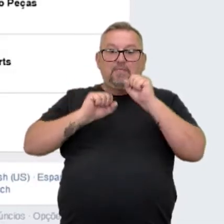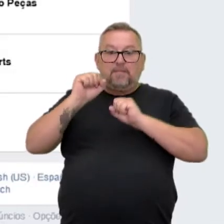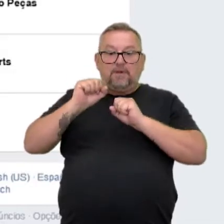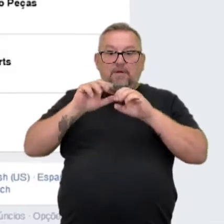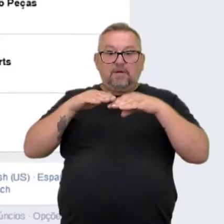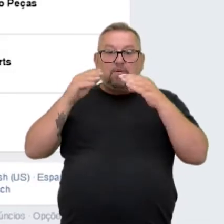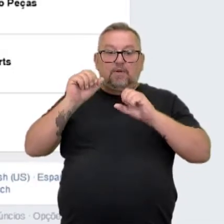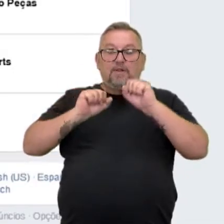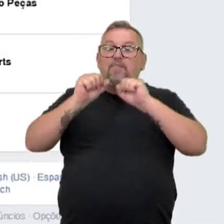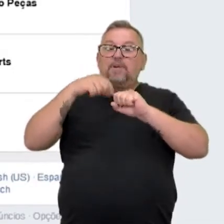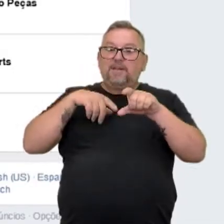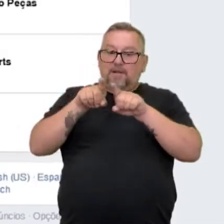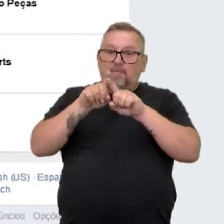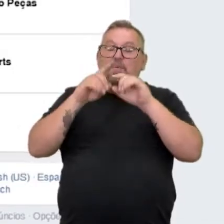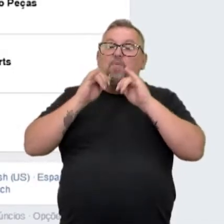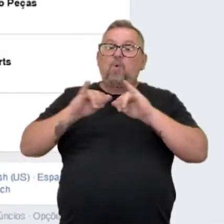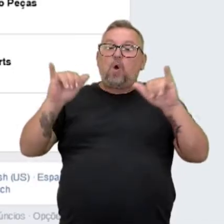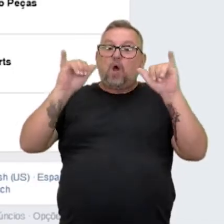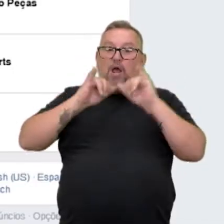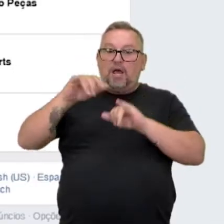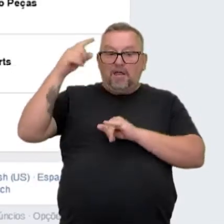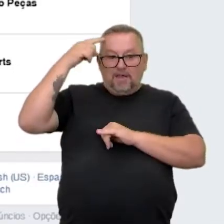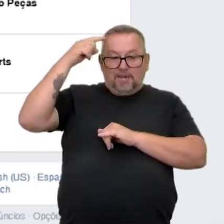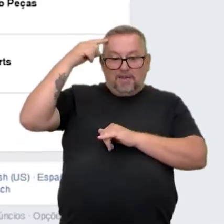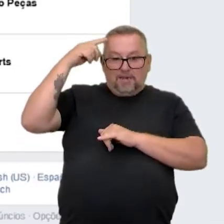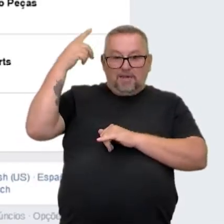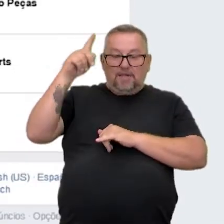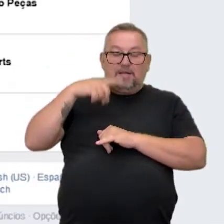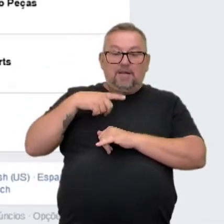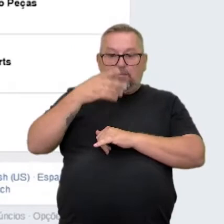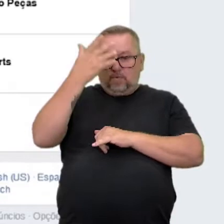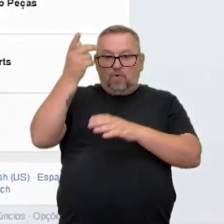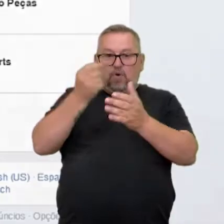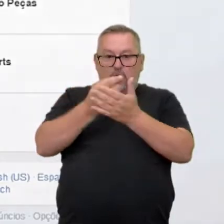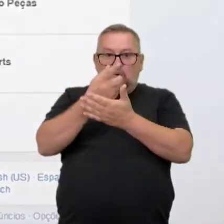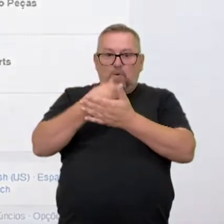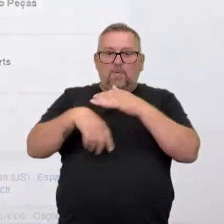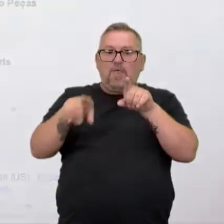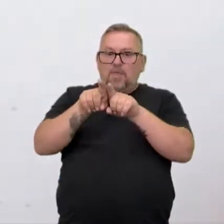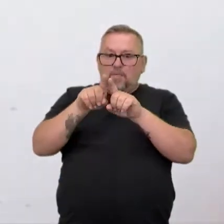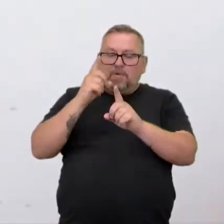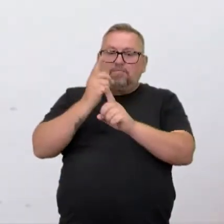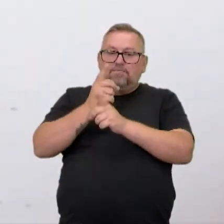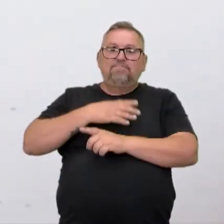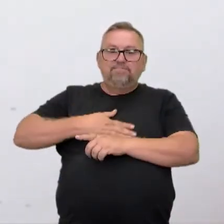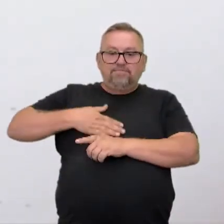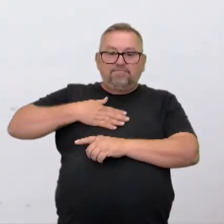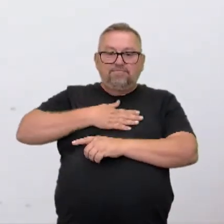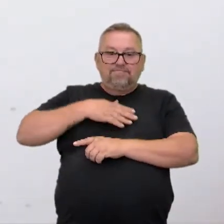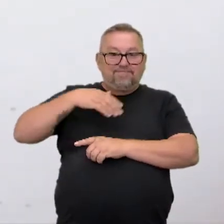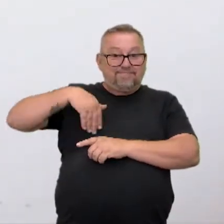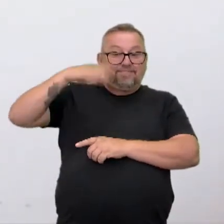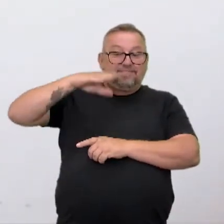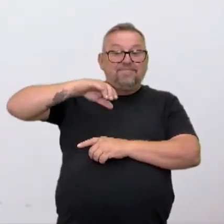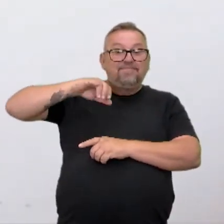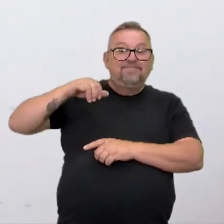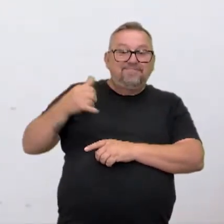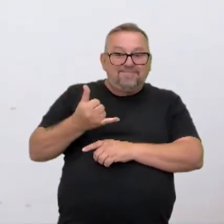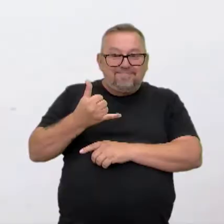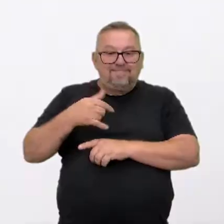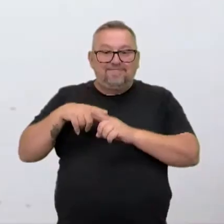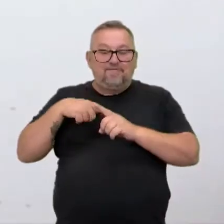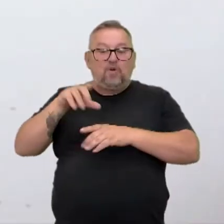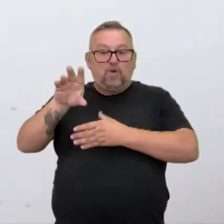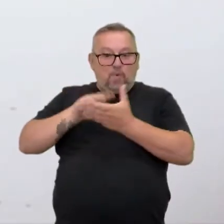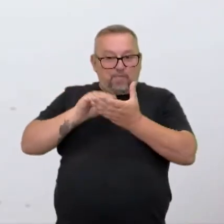as empresas publicam uma ideia do qual os seus consumidores também se identificam, eles possuem maior chance de replicar essa